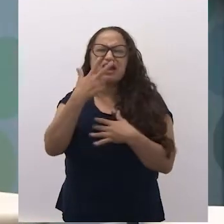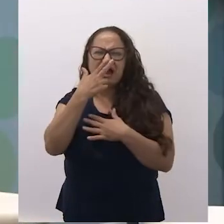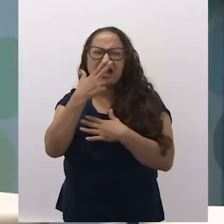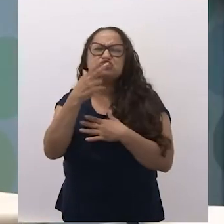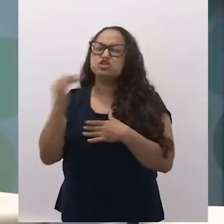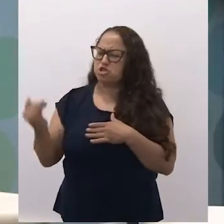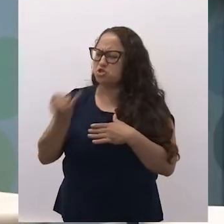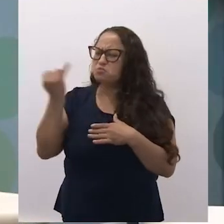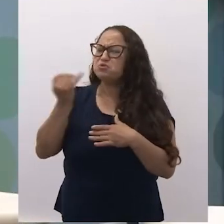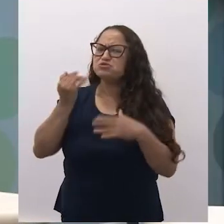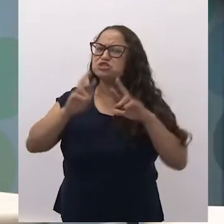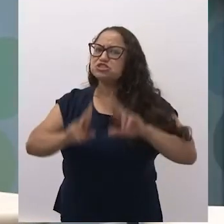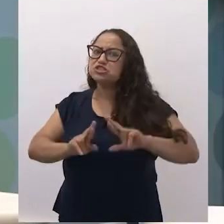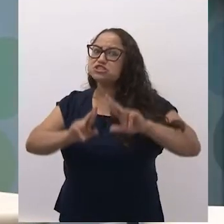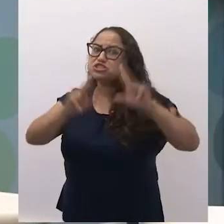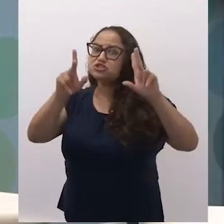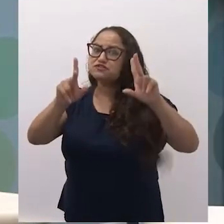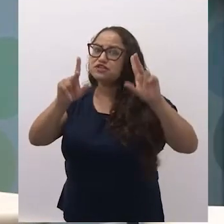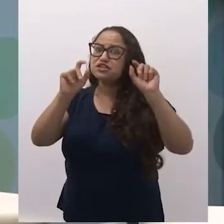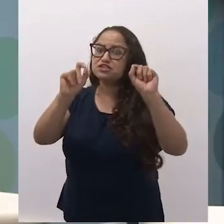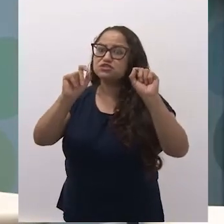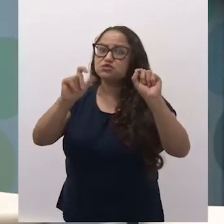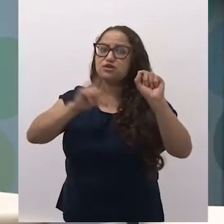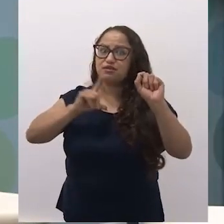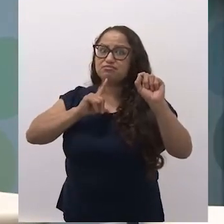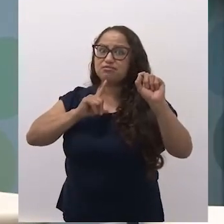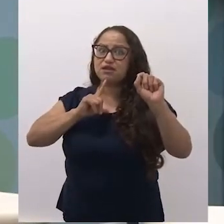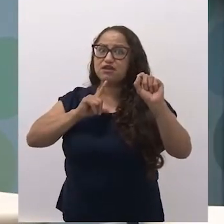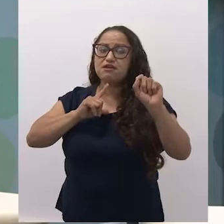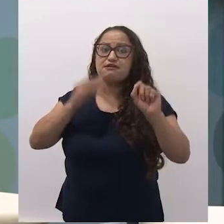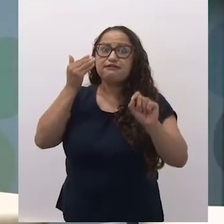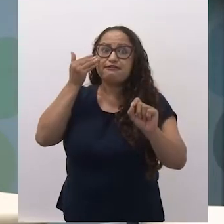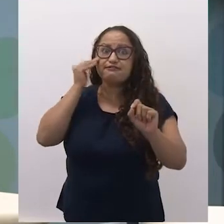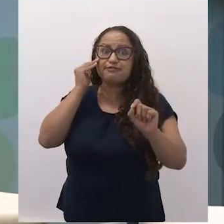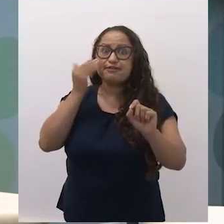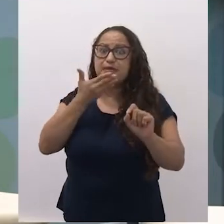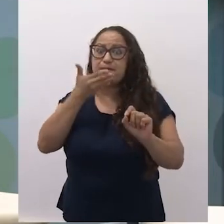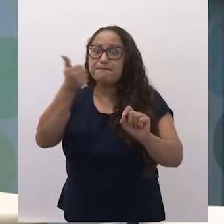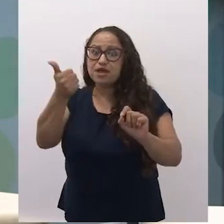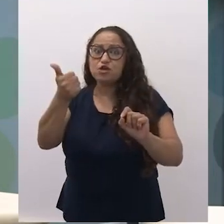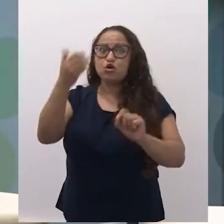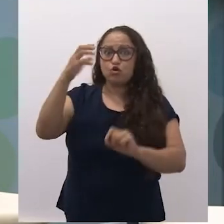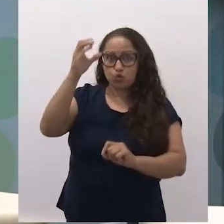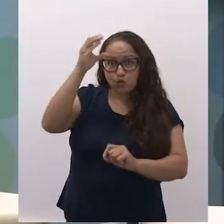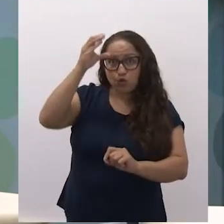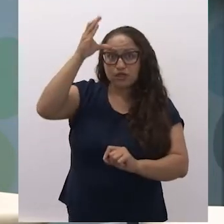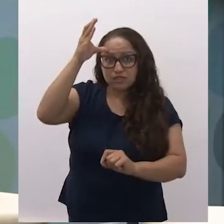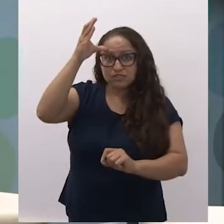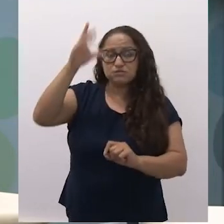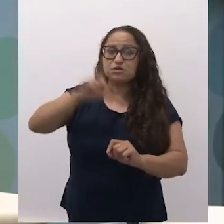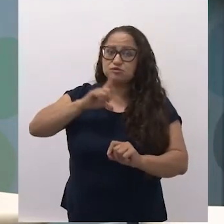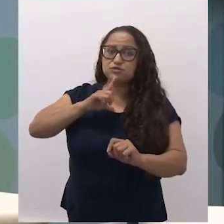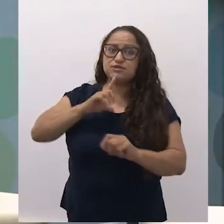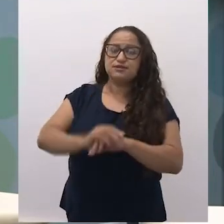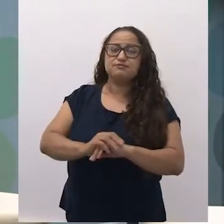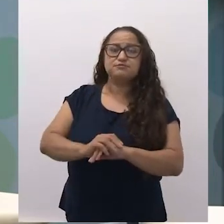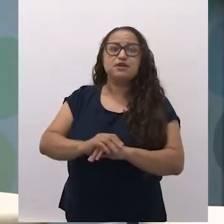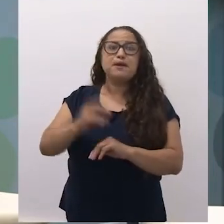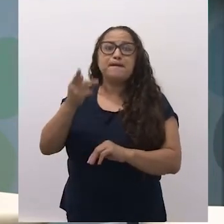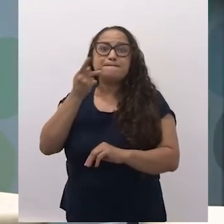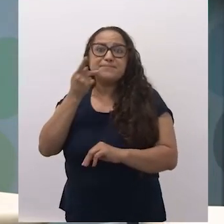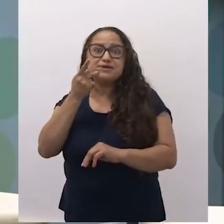as diferenças em transmissão de conhecimento entre Piaget e Vygotsky. Já já nós vamos falar um pouquinho mais sobre